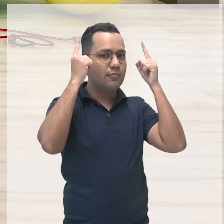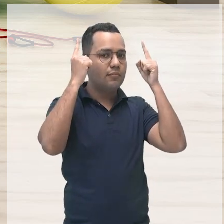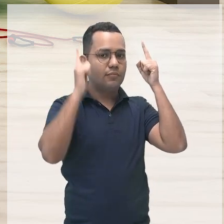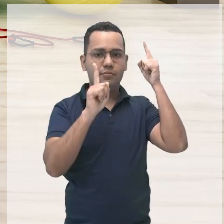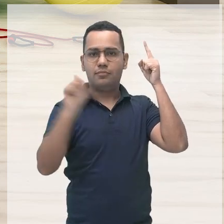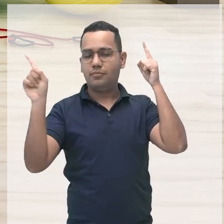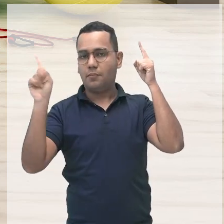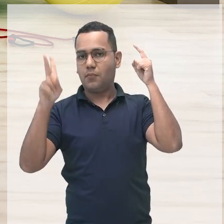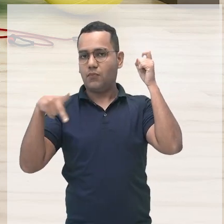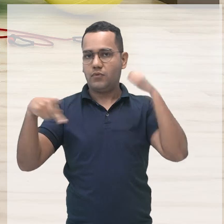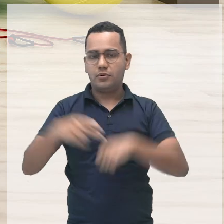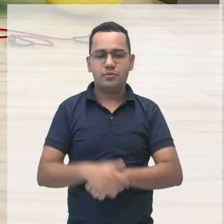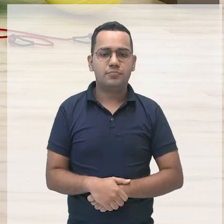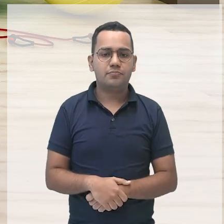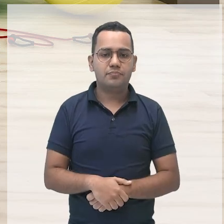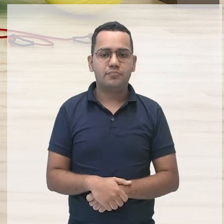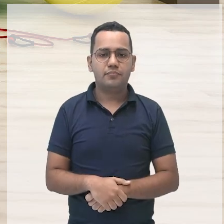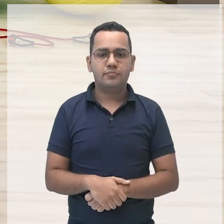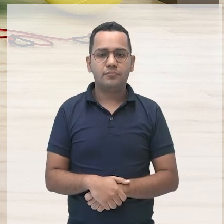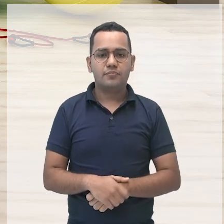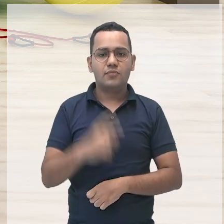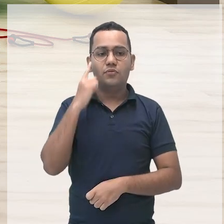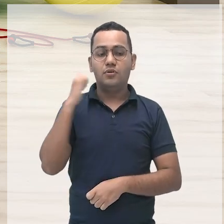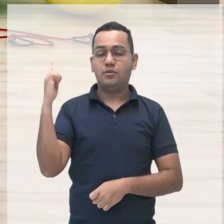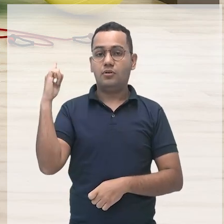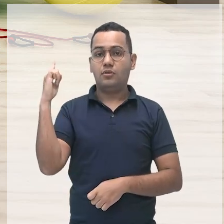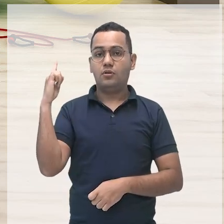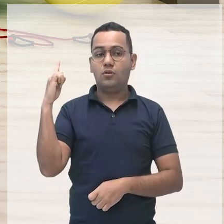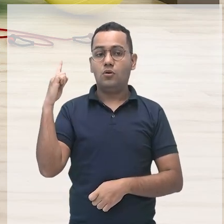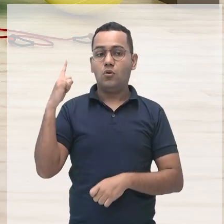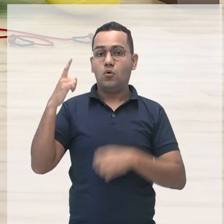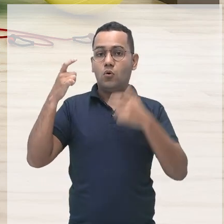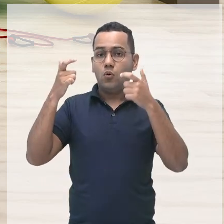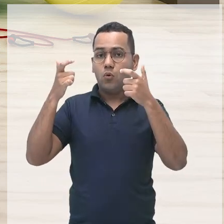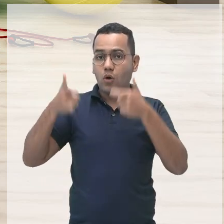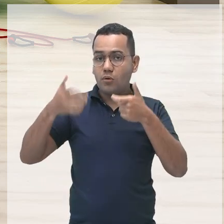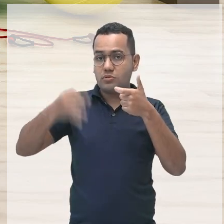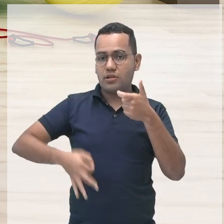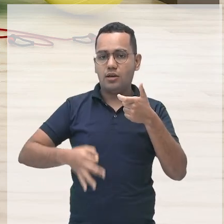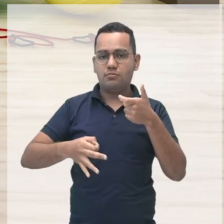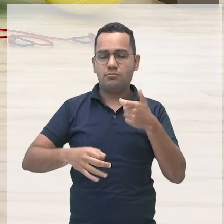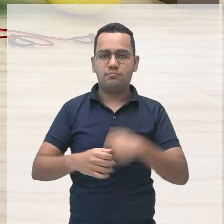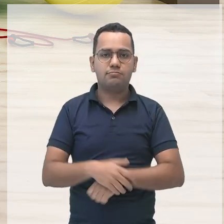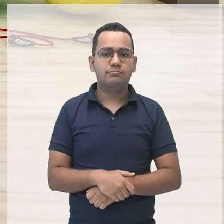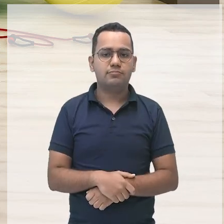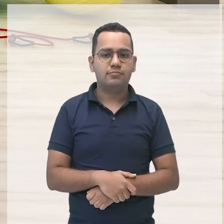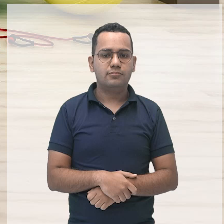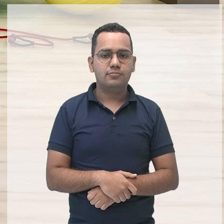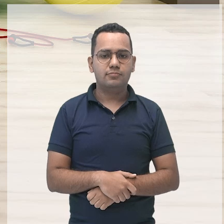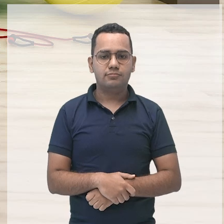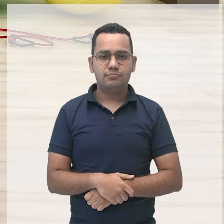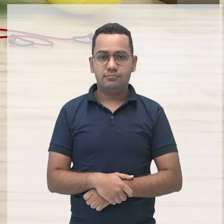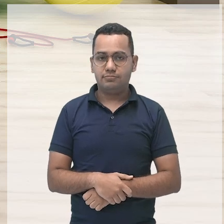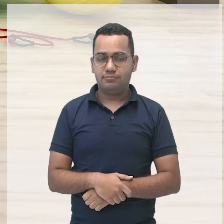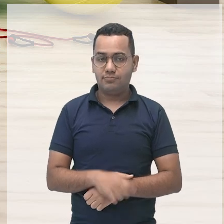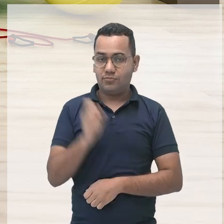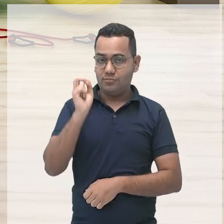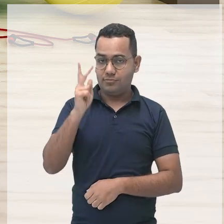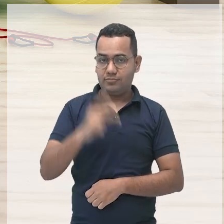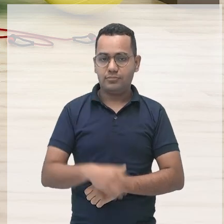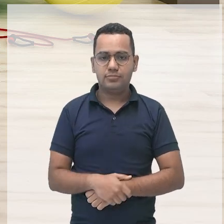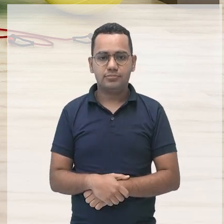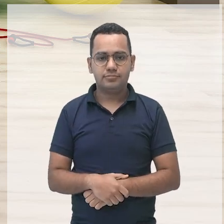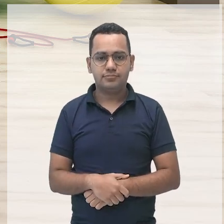ok? E eu jogo lá atrás e subo, jogo lá atrás e subo, ok? Vamos